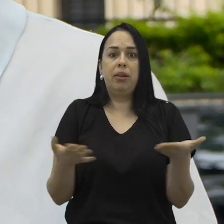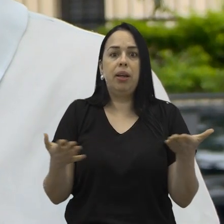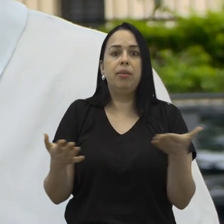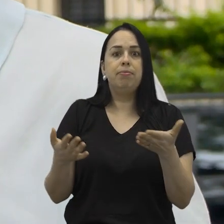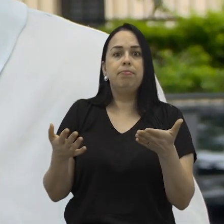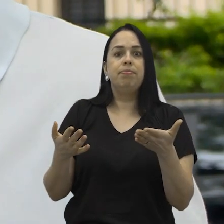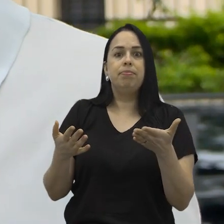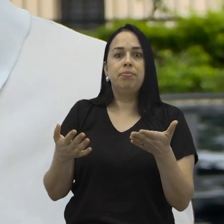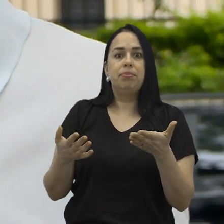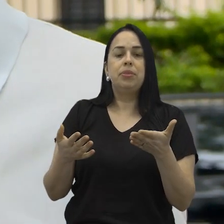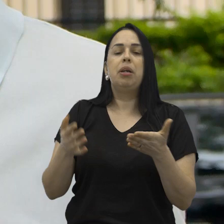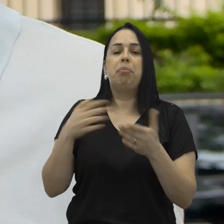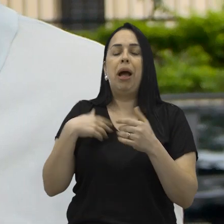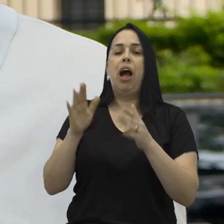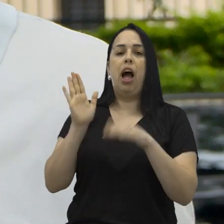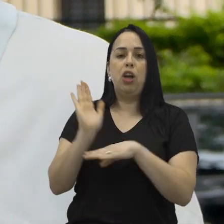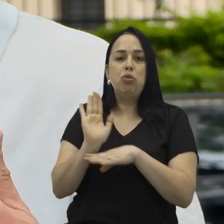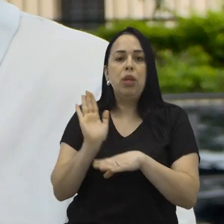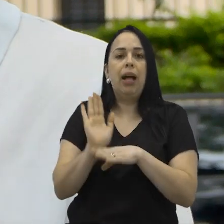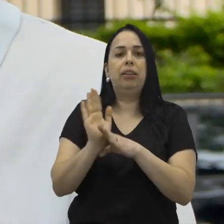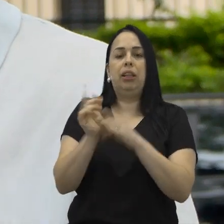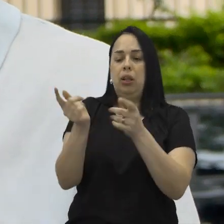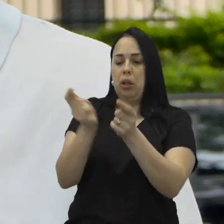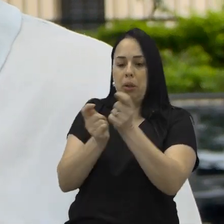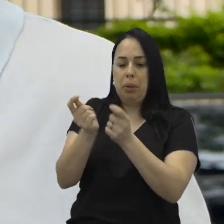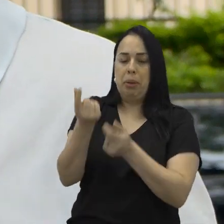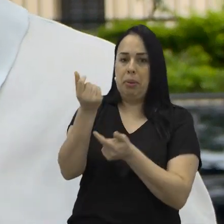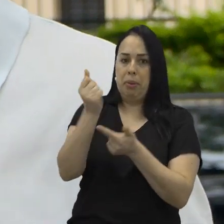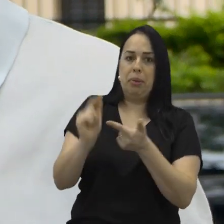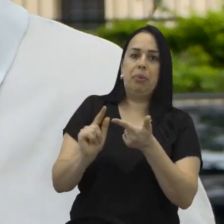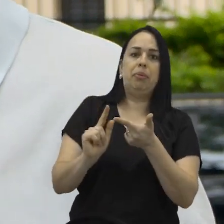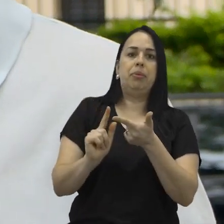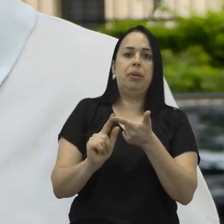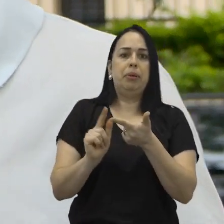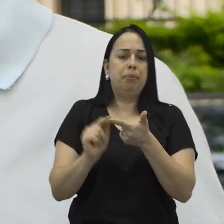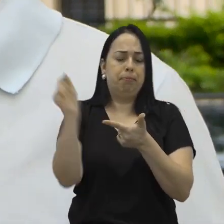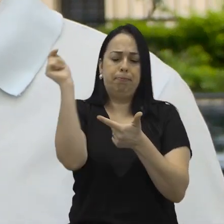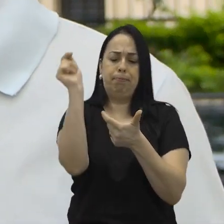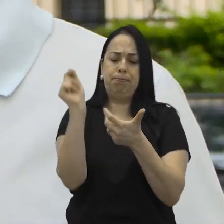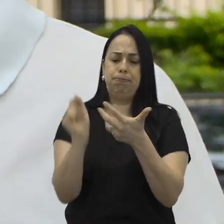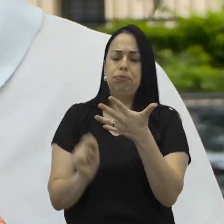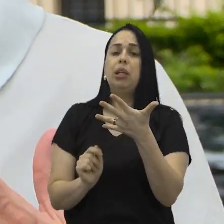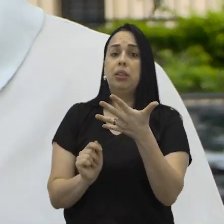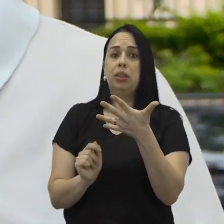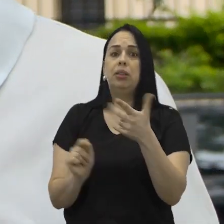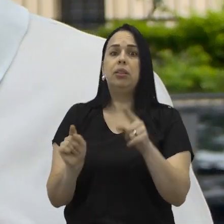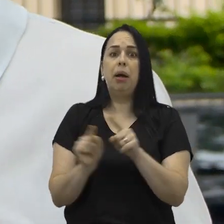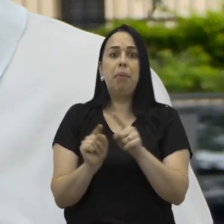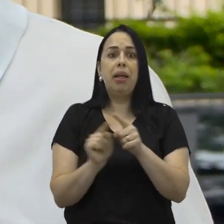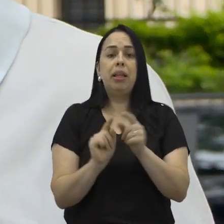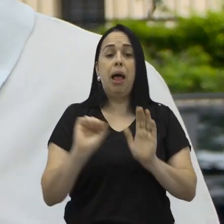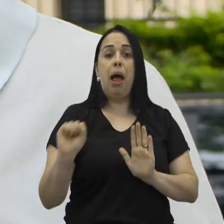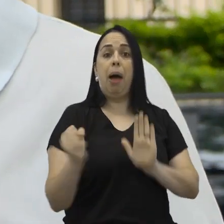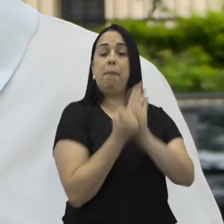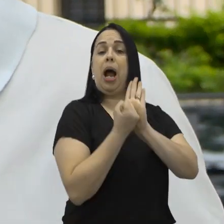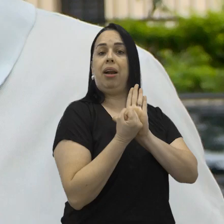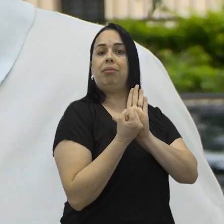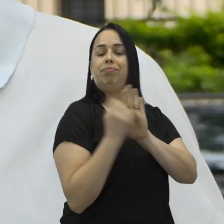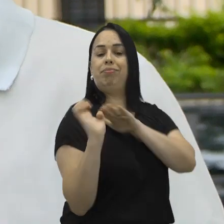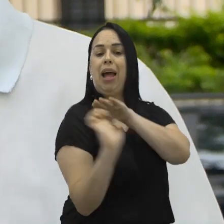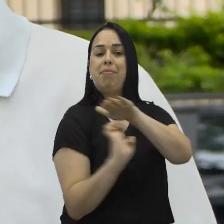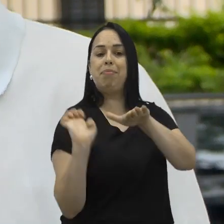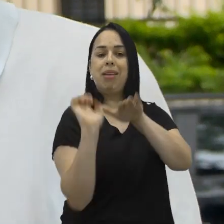temas atualmente seja para redução de custo para melhoria operacional retenção de talento ou até para um posicionamento de marca para você poder